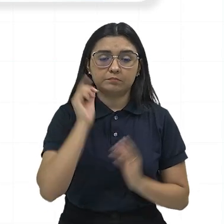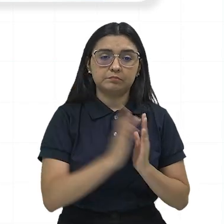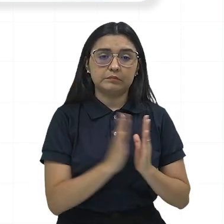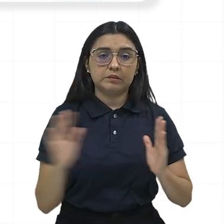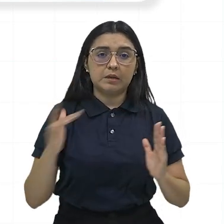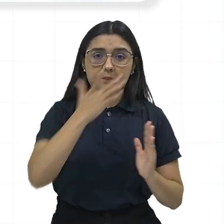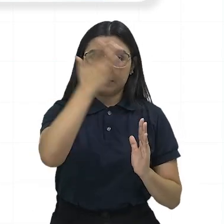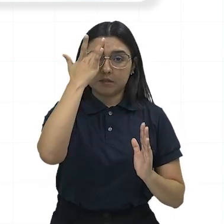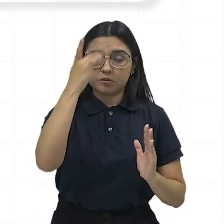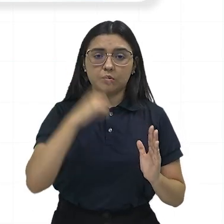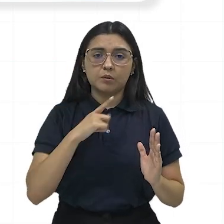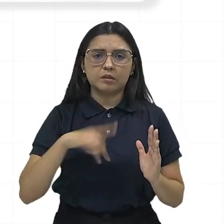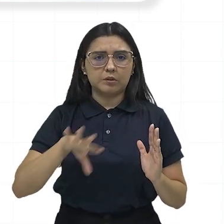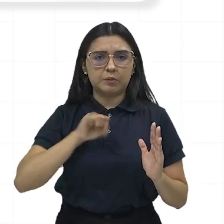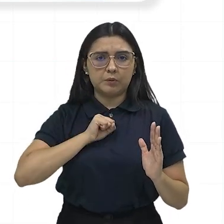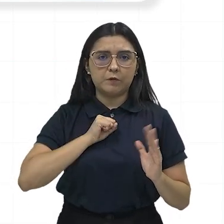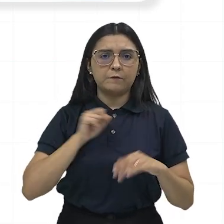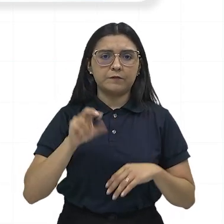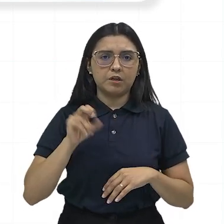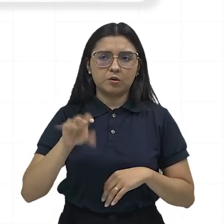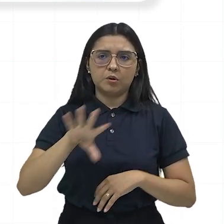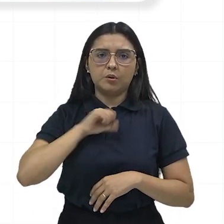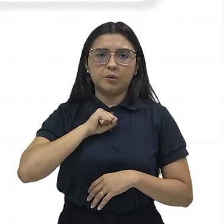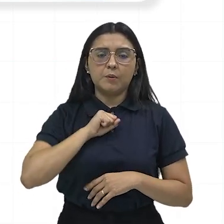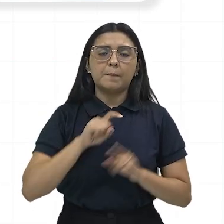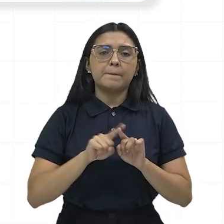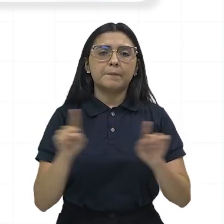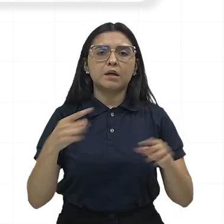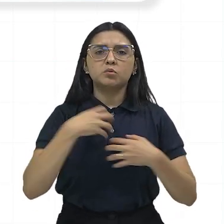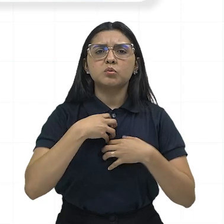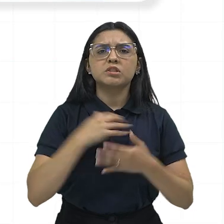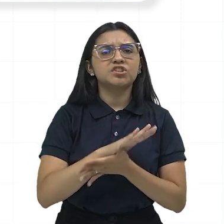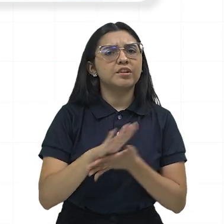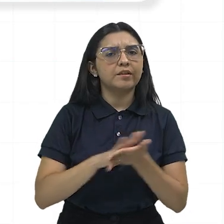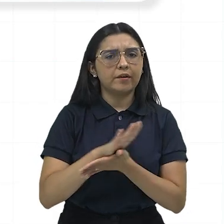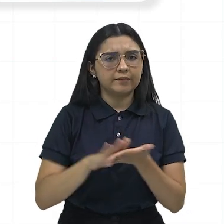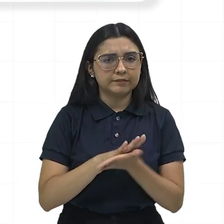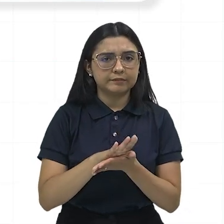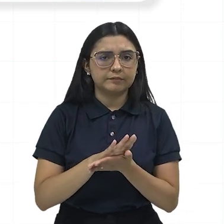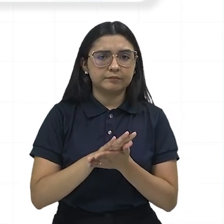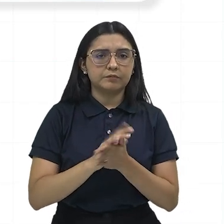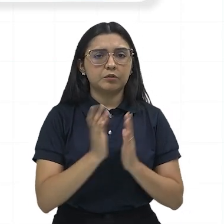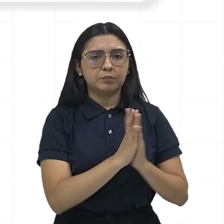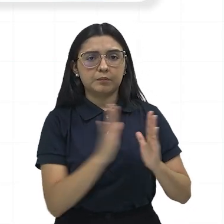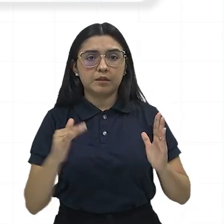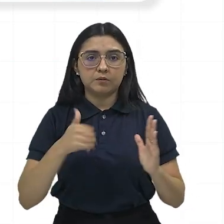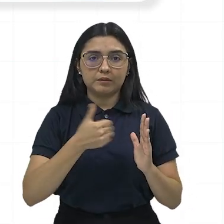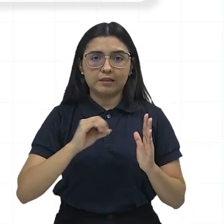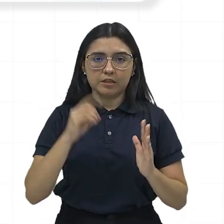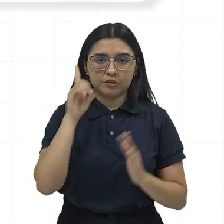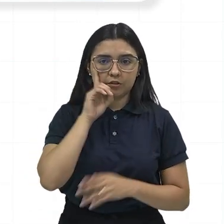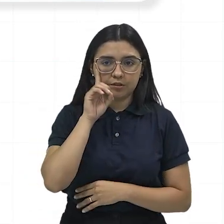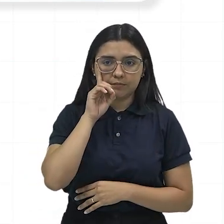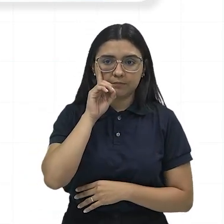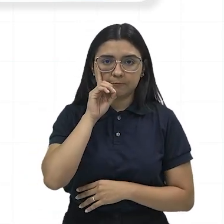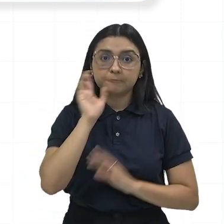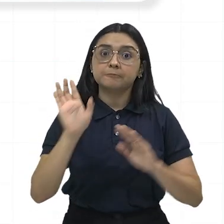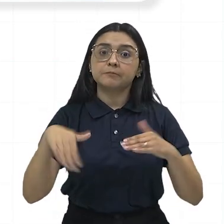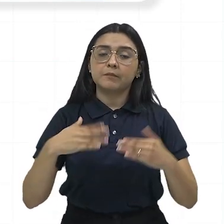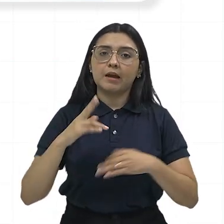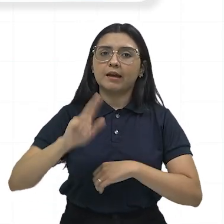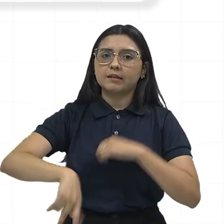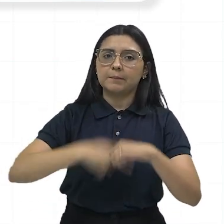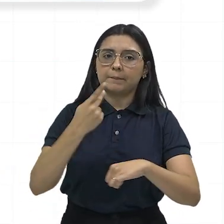pessoa pode estar com o vírus já no seu organismo, mas não sentir nada durante 10 dias. E aí após